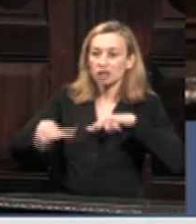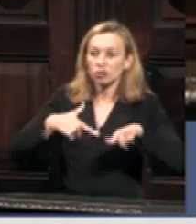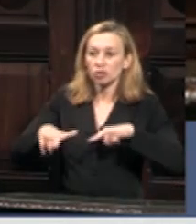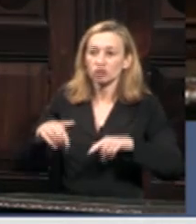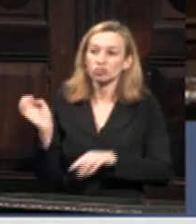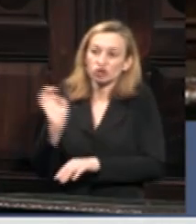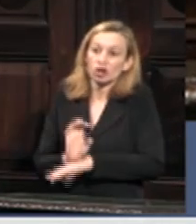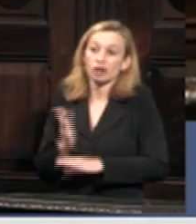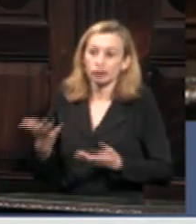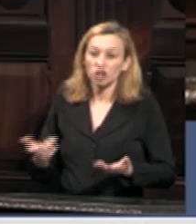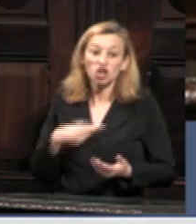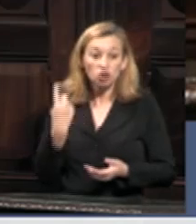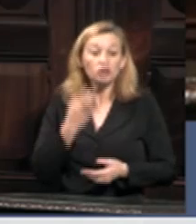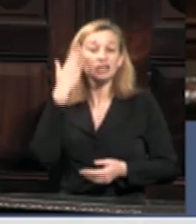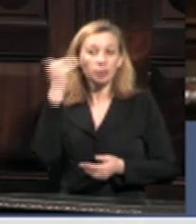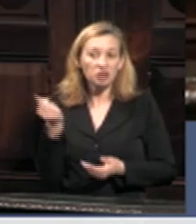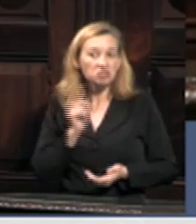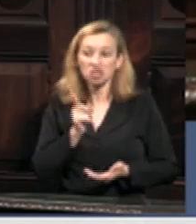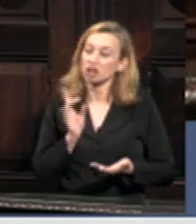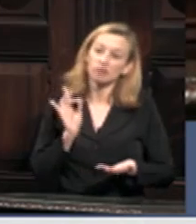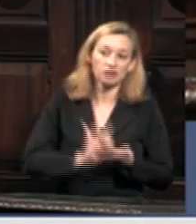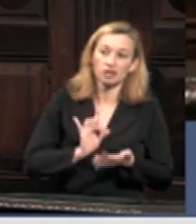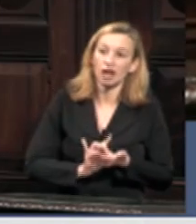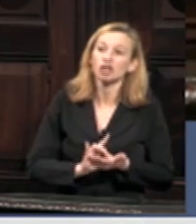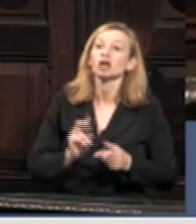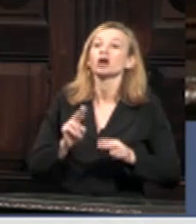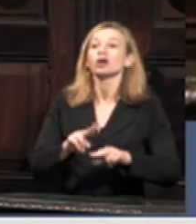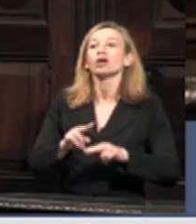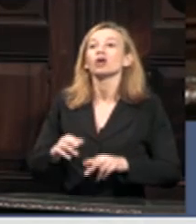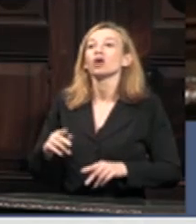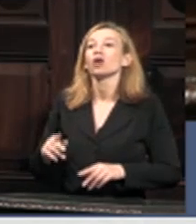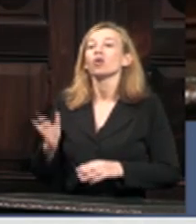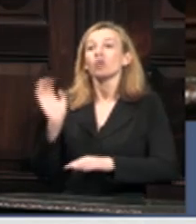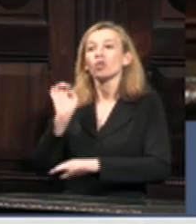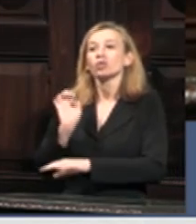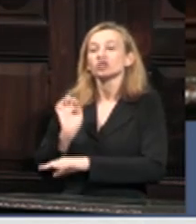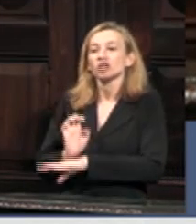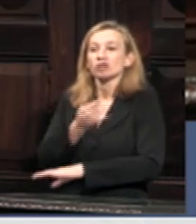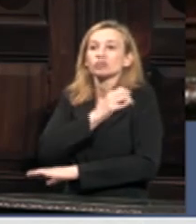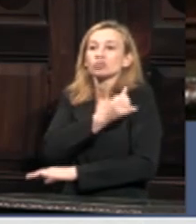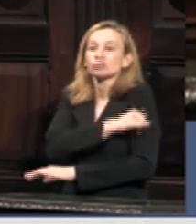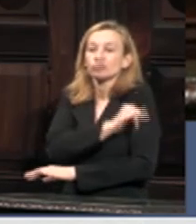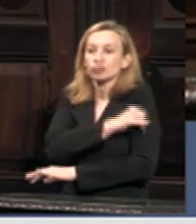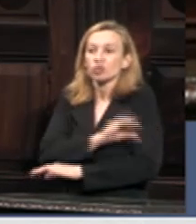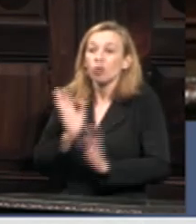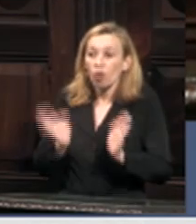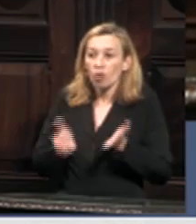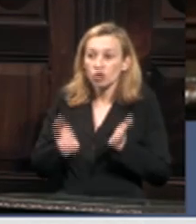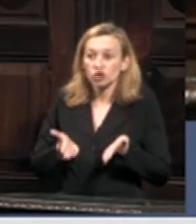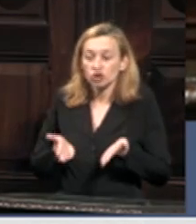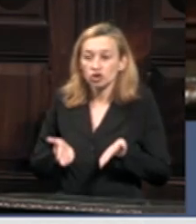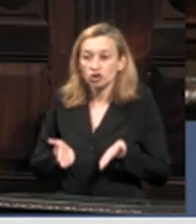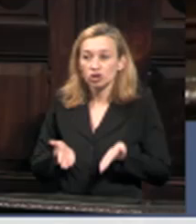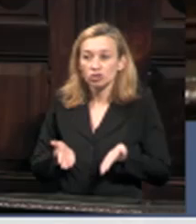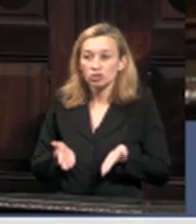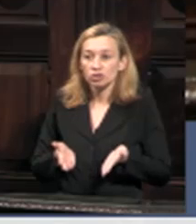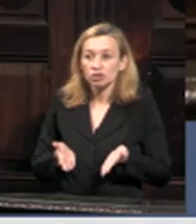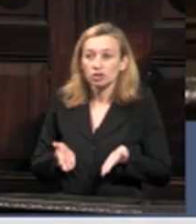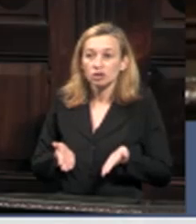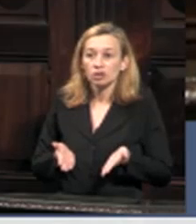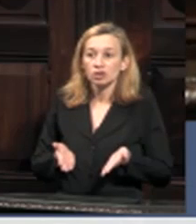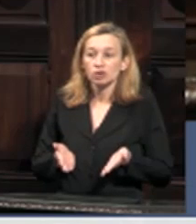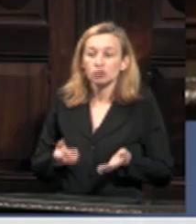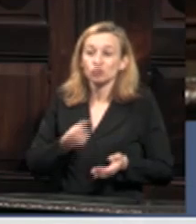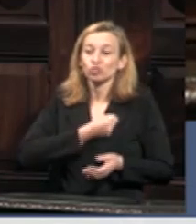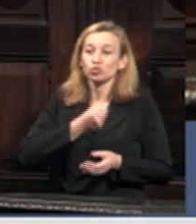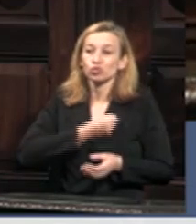é a realidade. Senhoras e senhores, o Rio de Janeiro hoje é o Estado da Federação com o mais alto índice